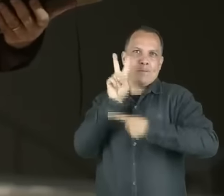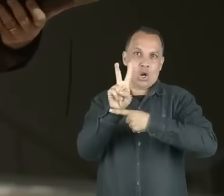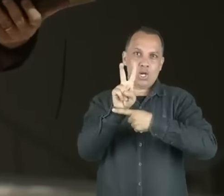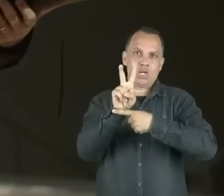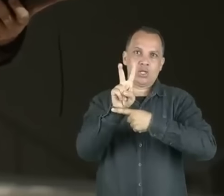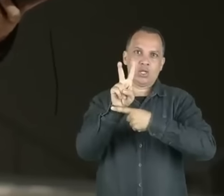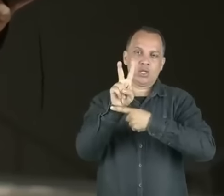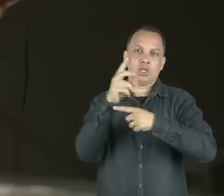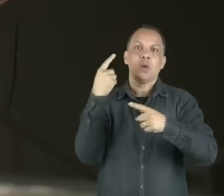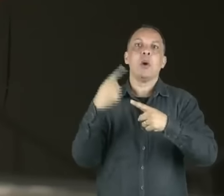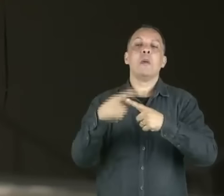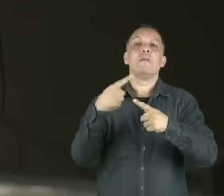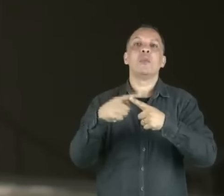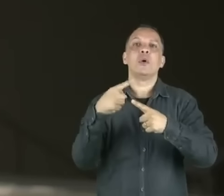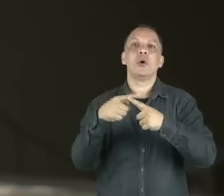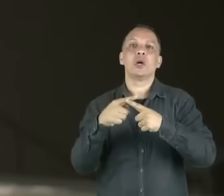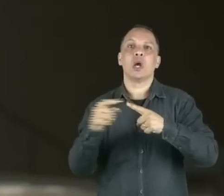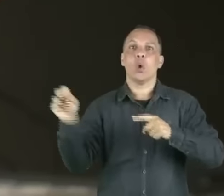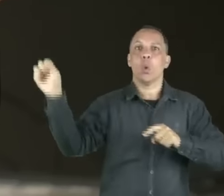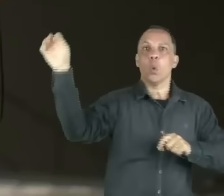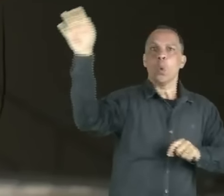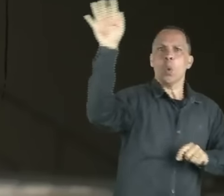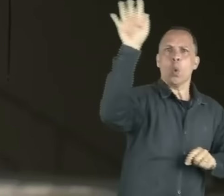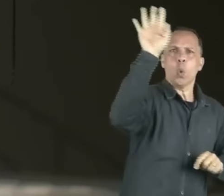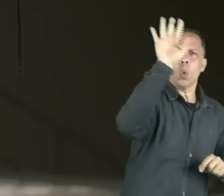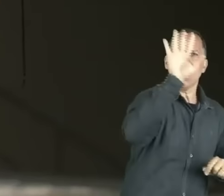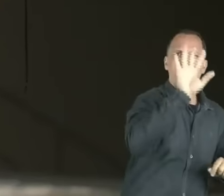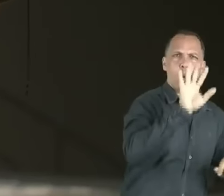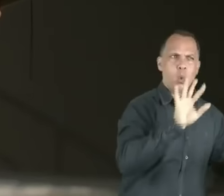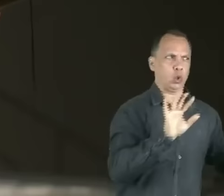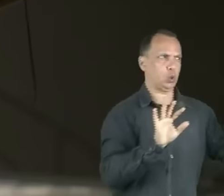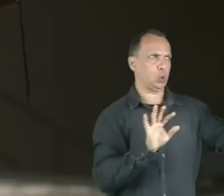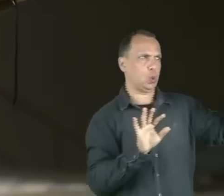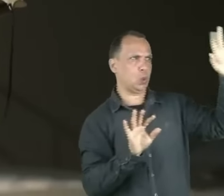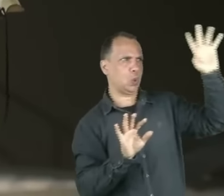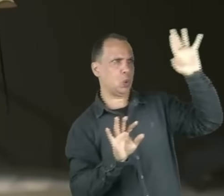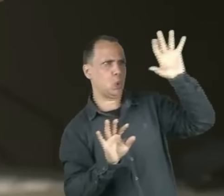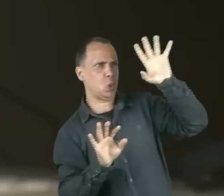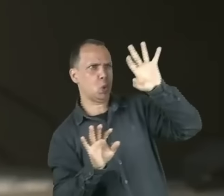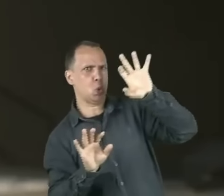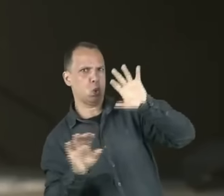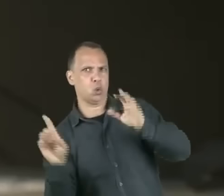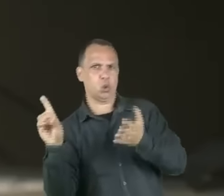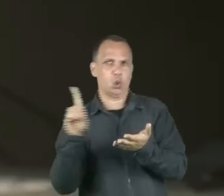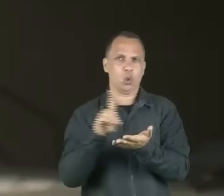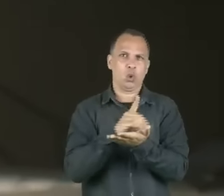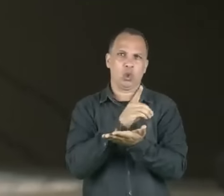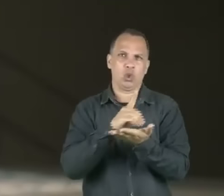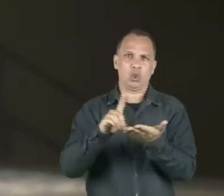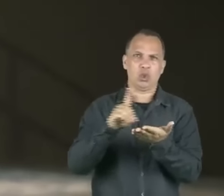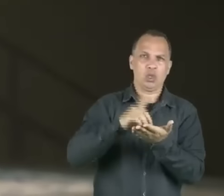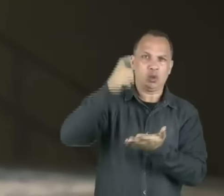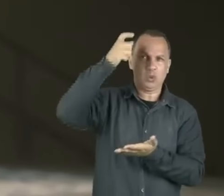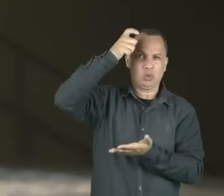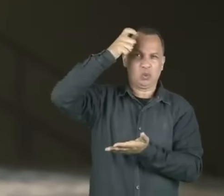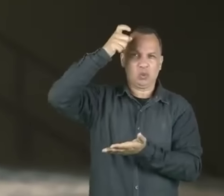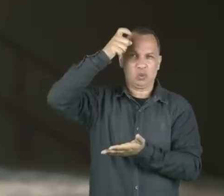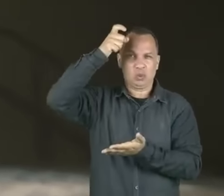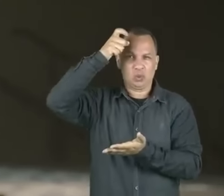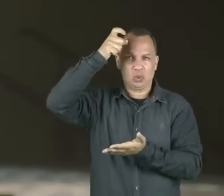nas regiões Celestiais contra principados e potestades contra